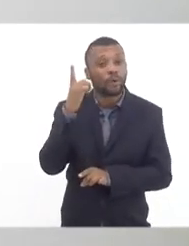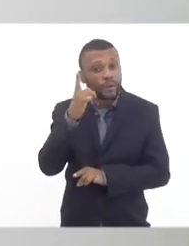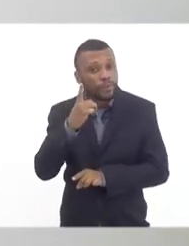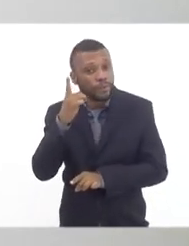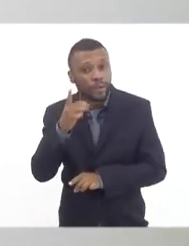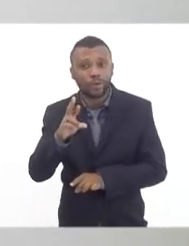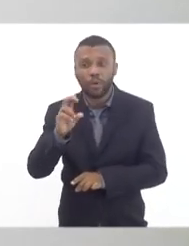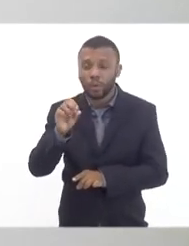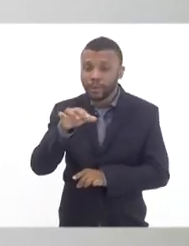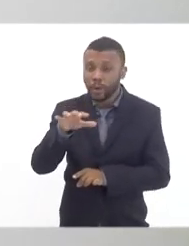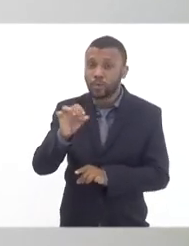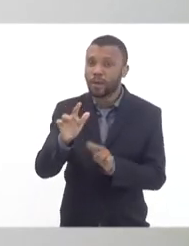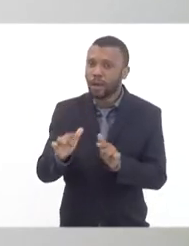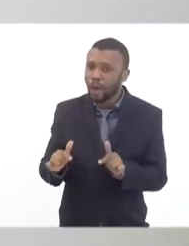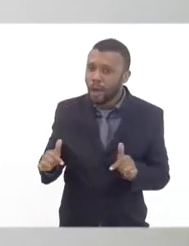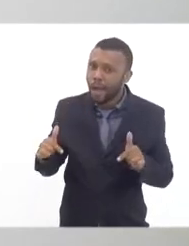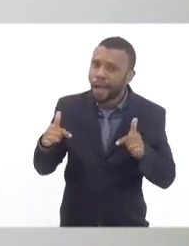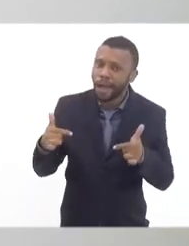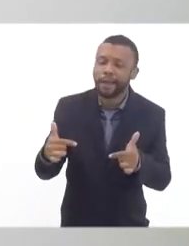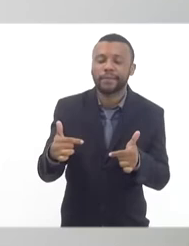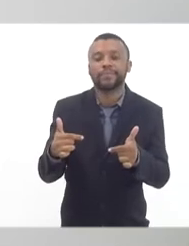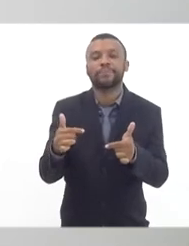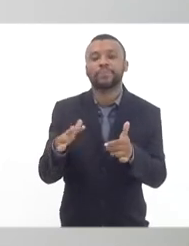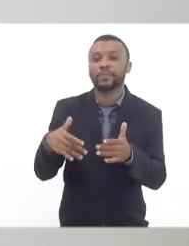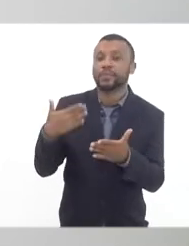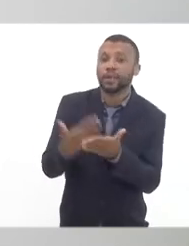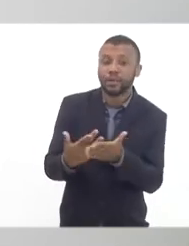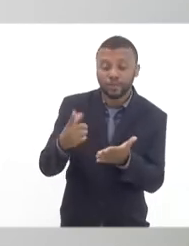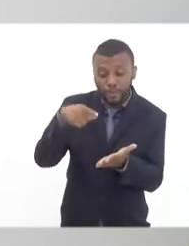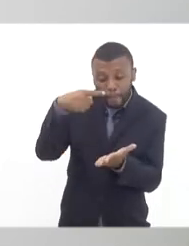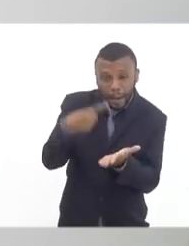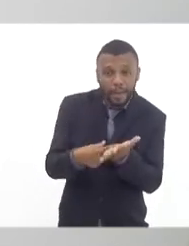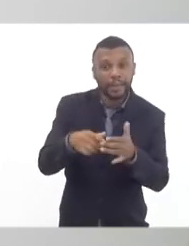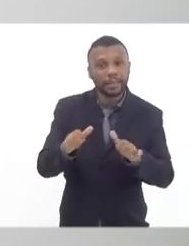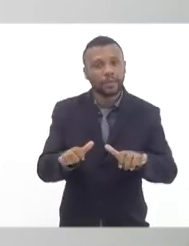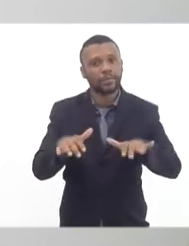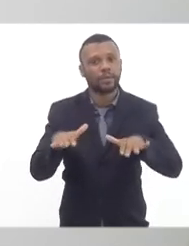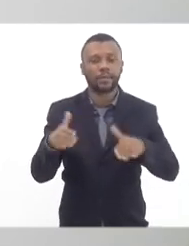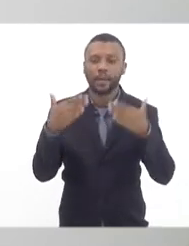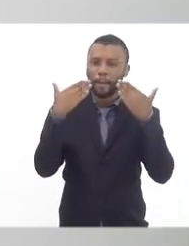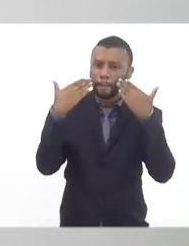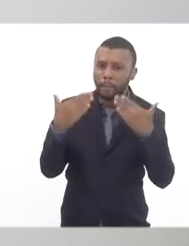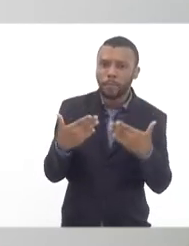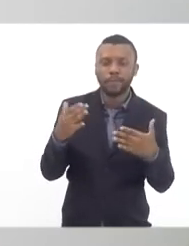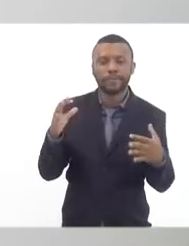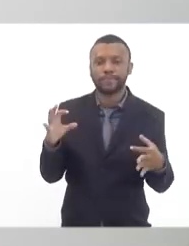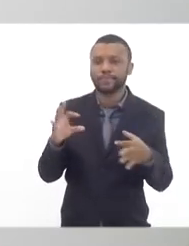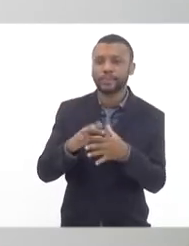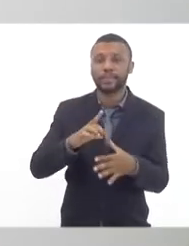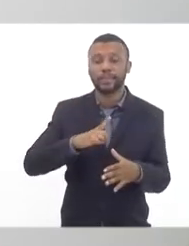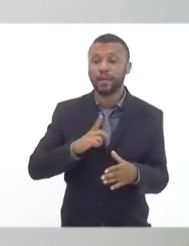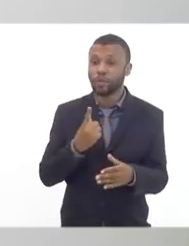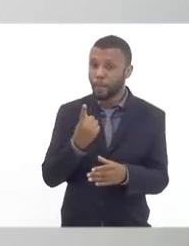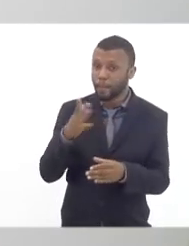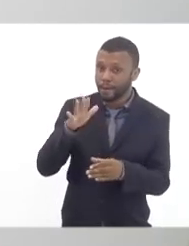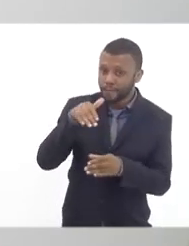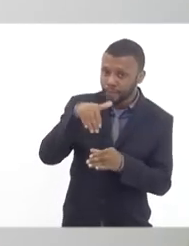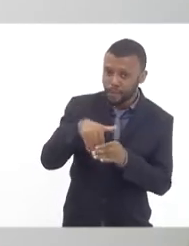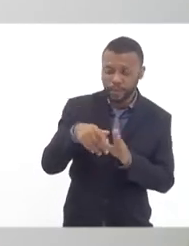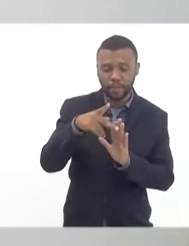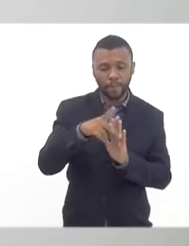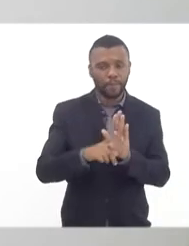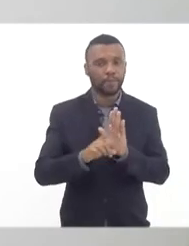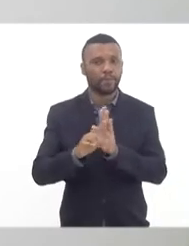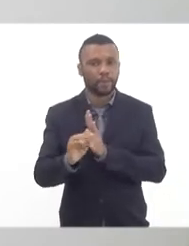sua iniciativa a ponto de chegar nessa audiência pública. Já atravessada uma votação desse PL, né,